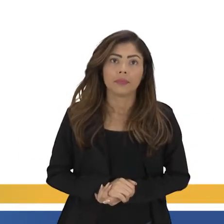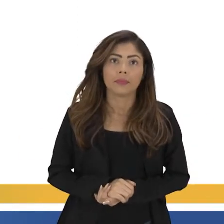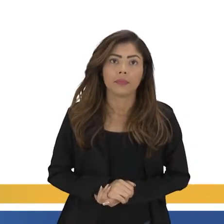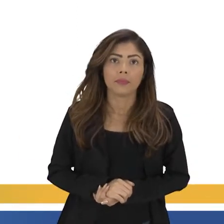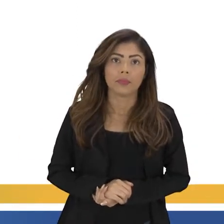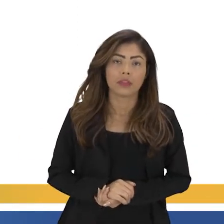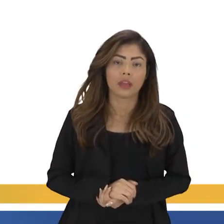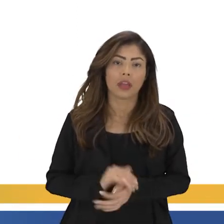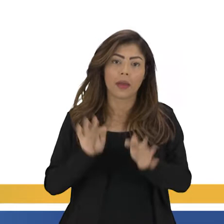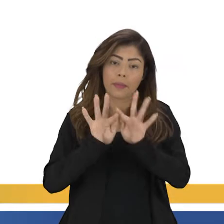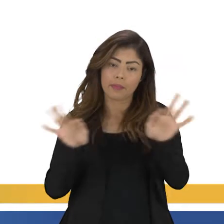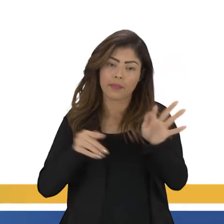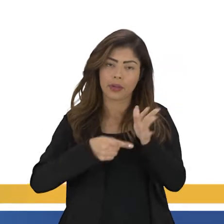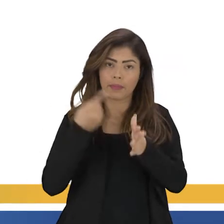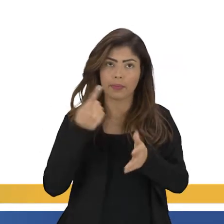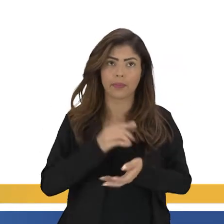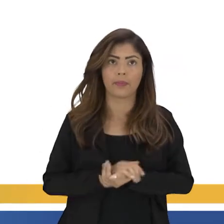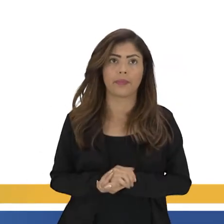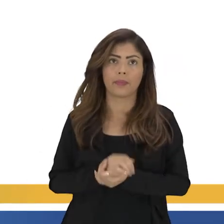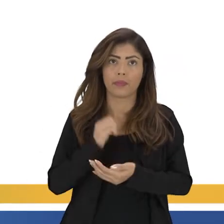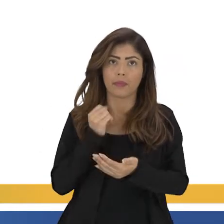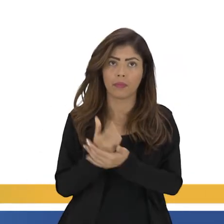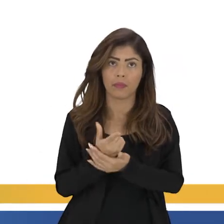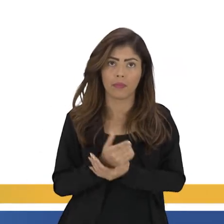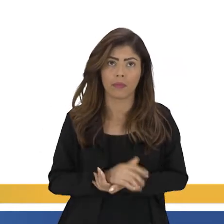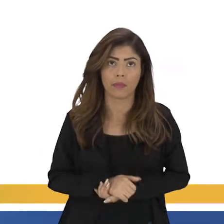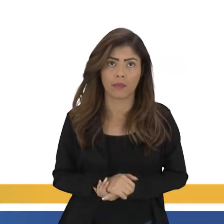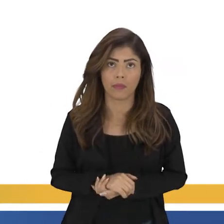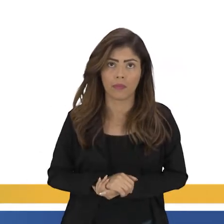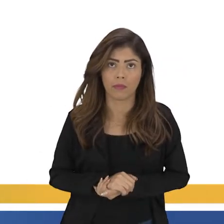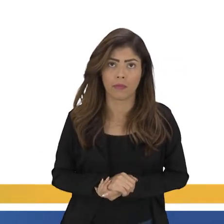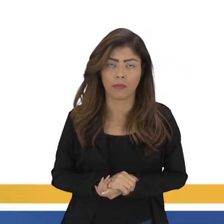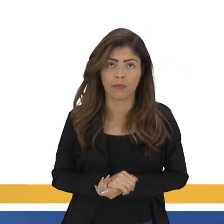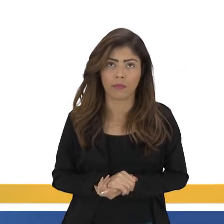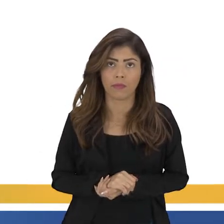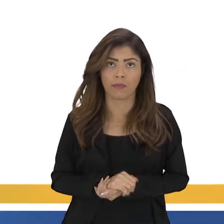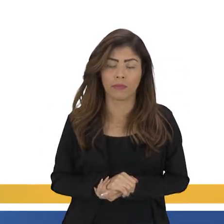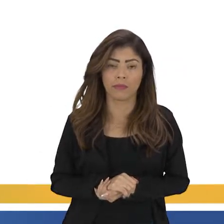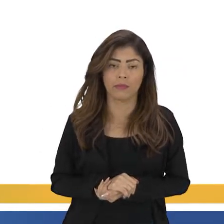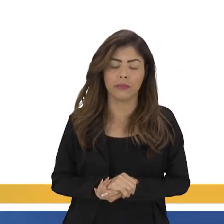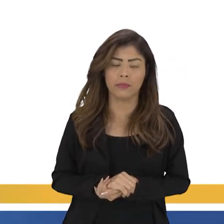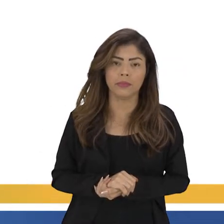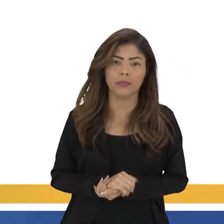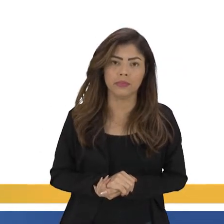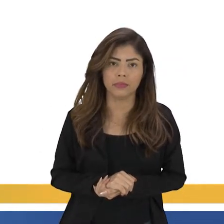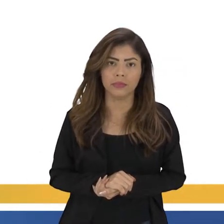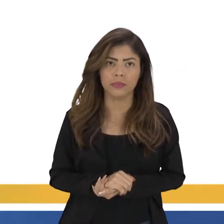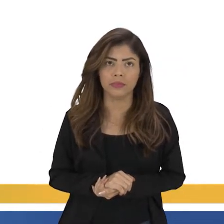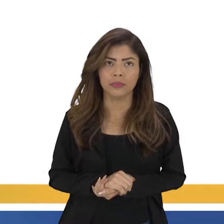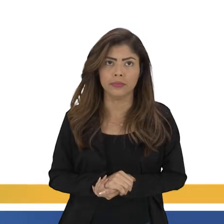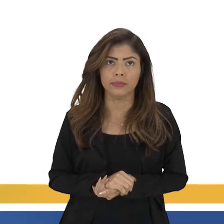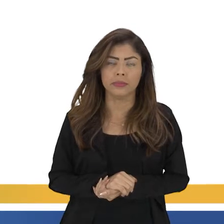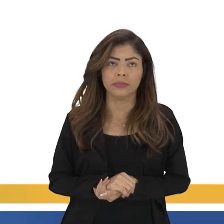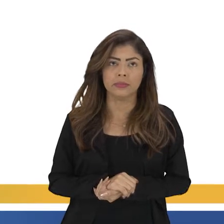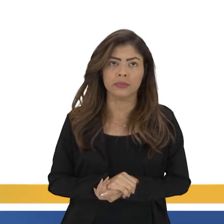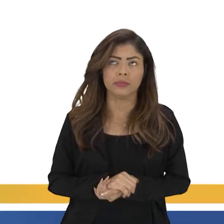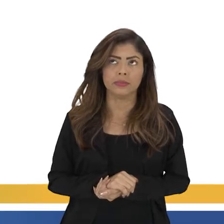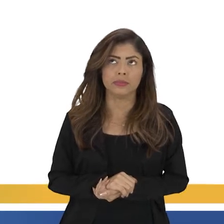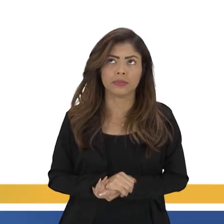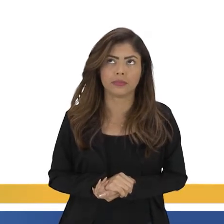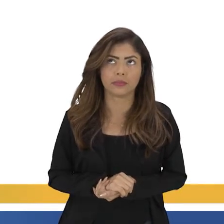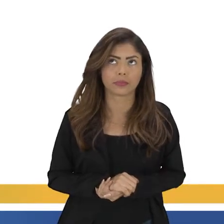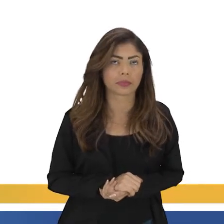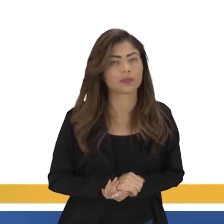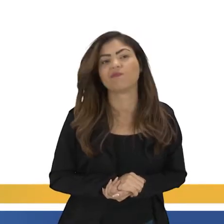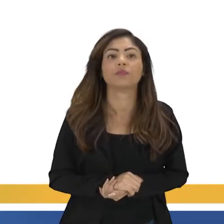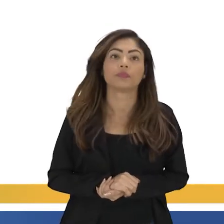Vamos a la primera oración. Compré una heladera blanca y muy cara, pero realmente